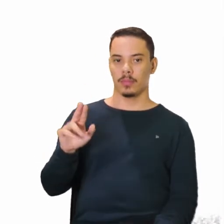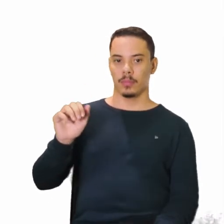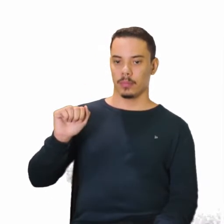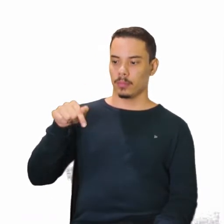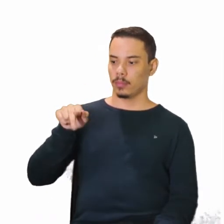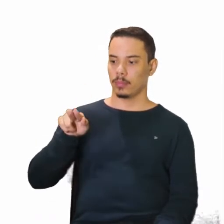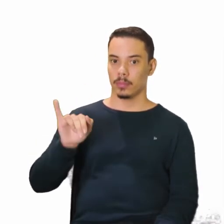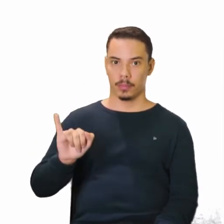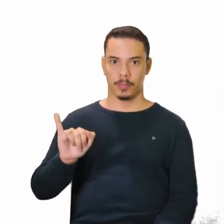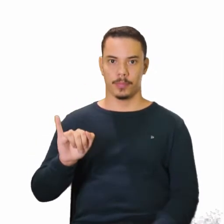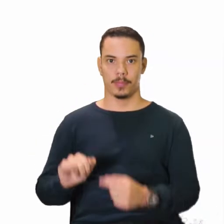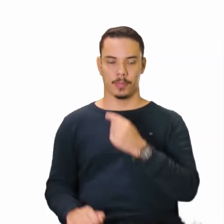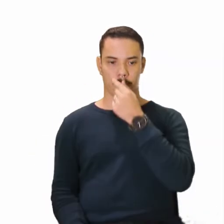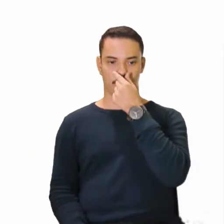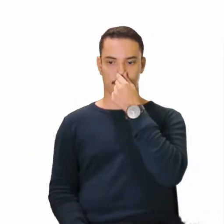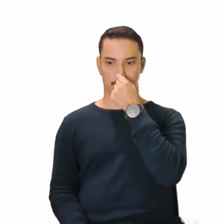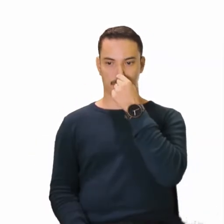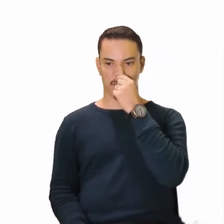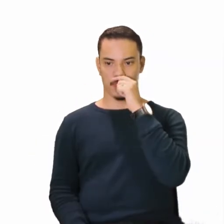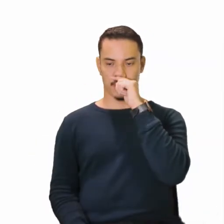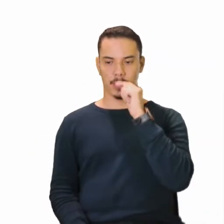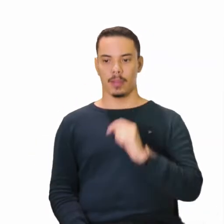aqui.